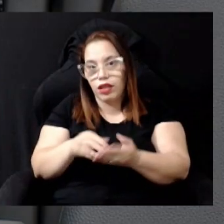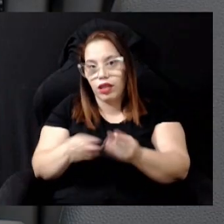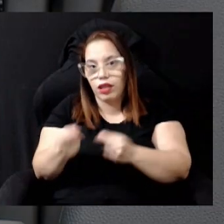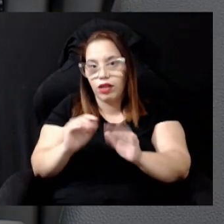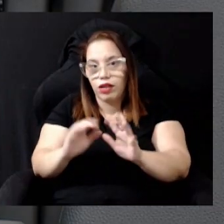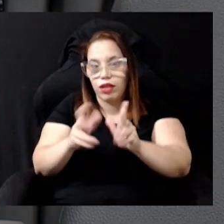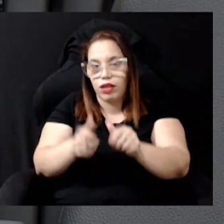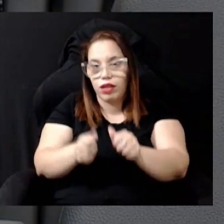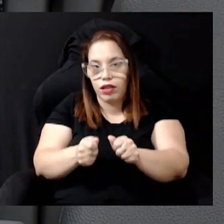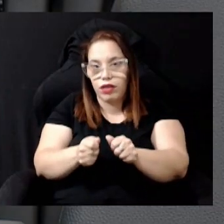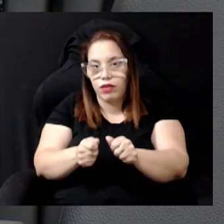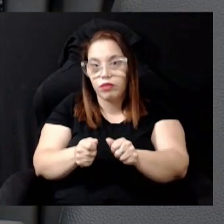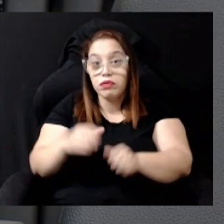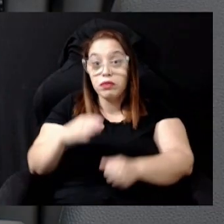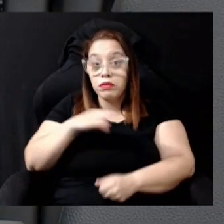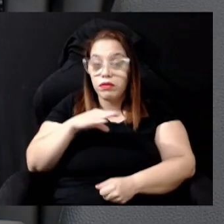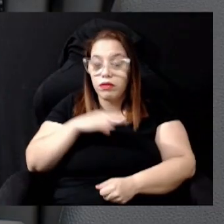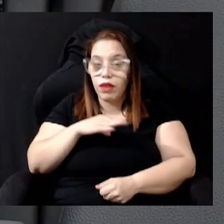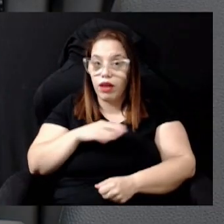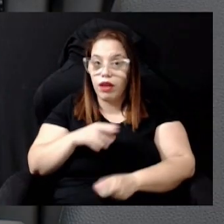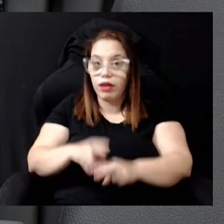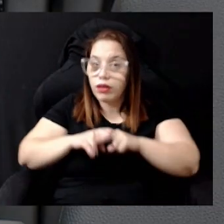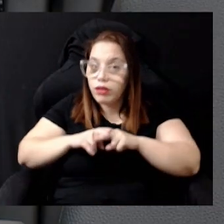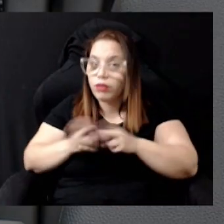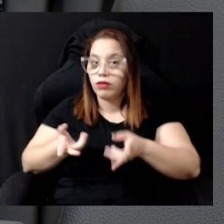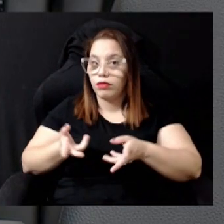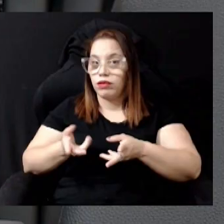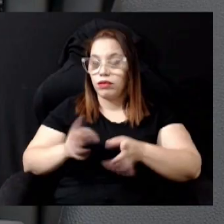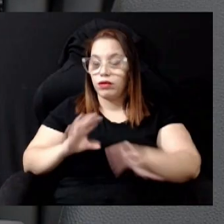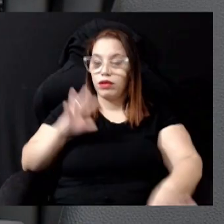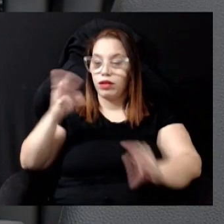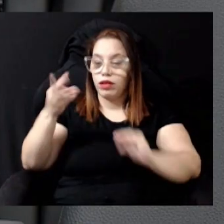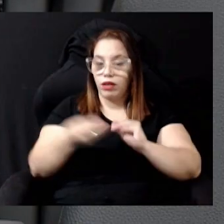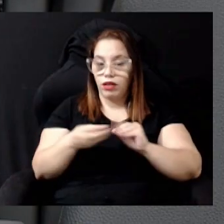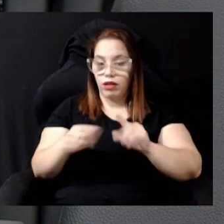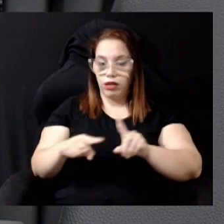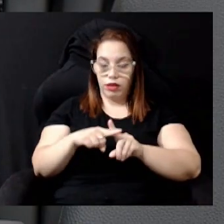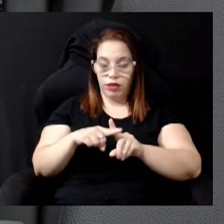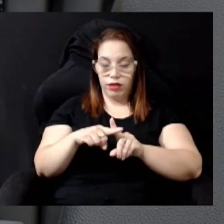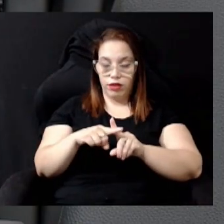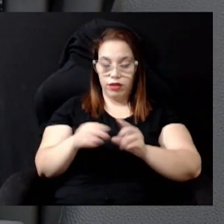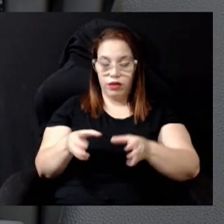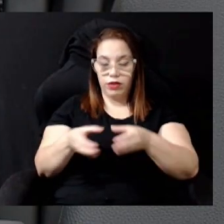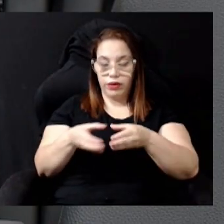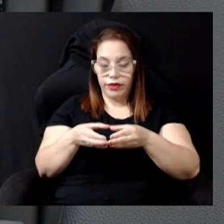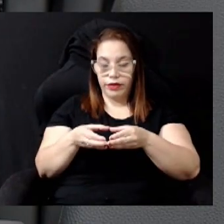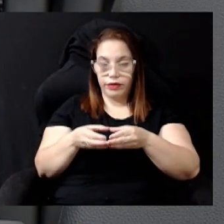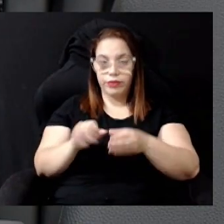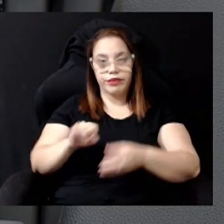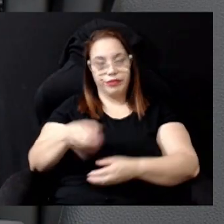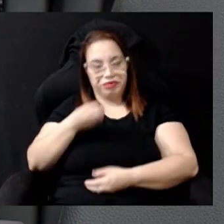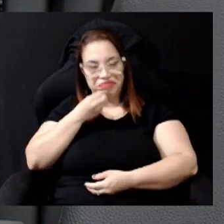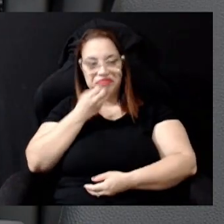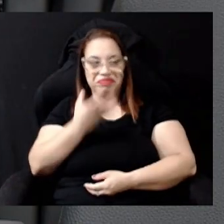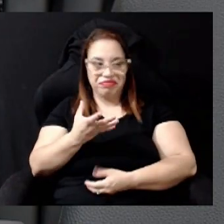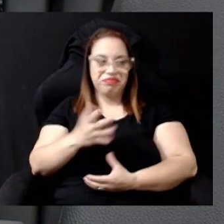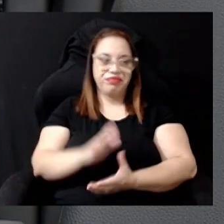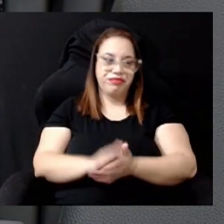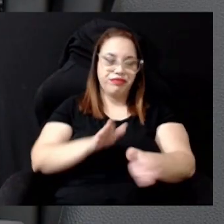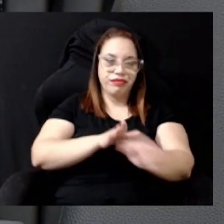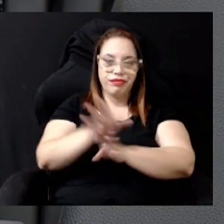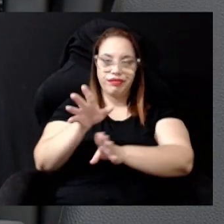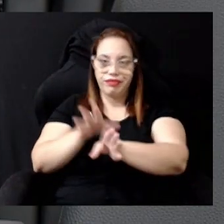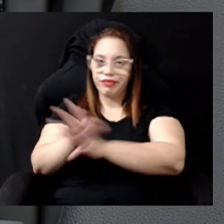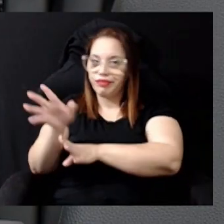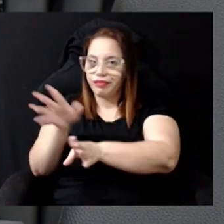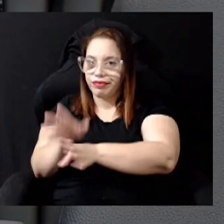município. Portanto, as emendas impositivas para os parlamentares, elas são bem aproveitadas, elas são direcionadas para atender essas